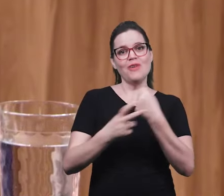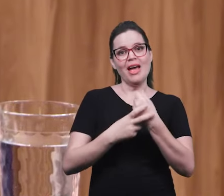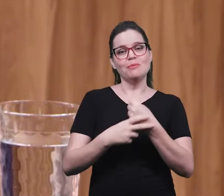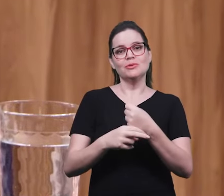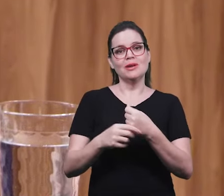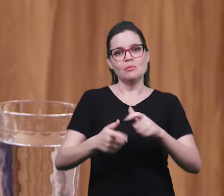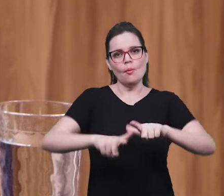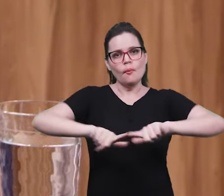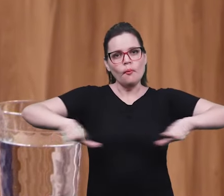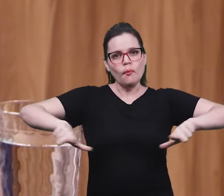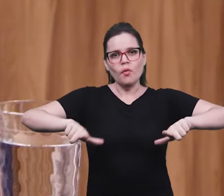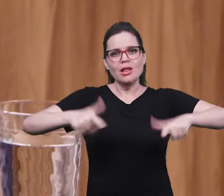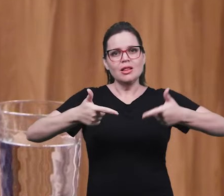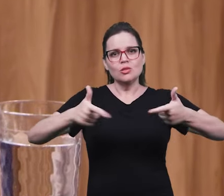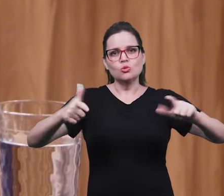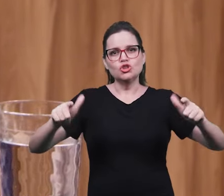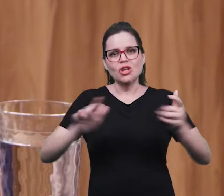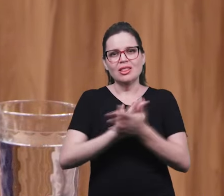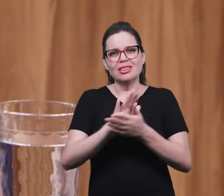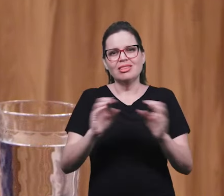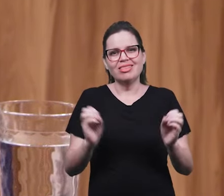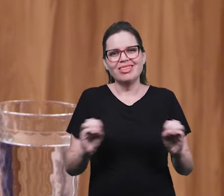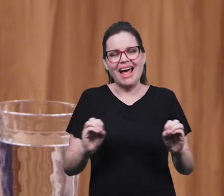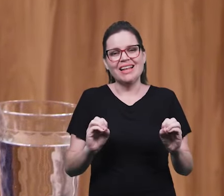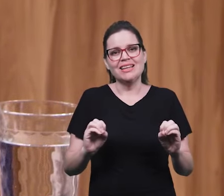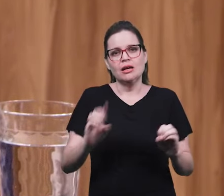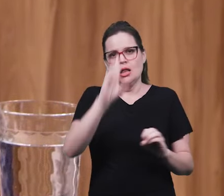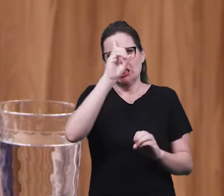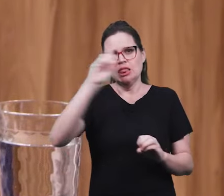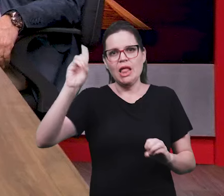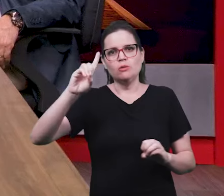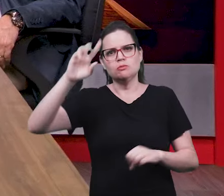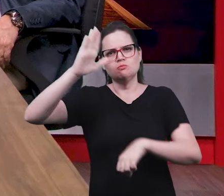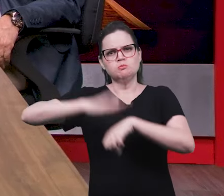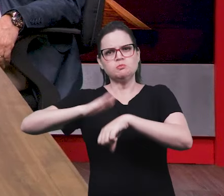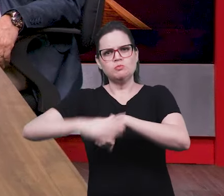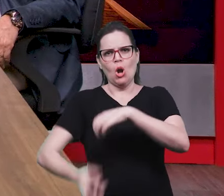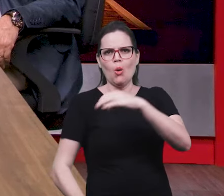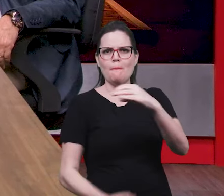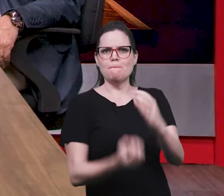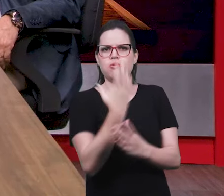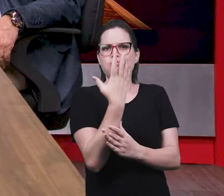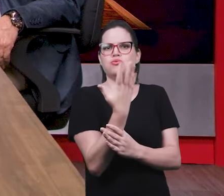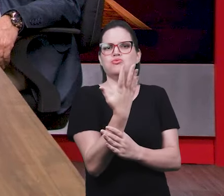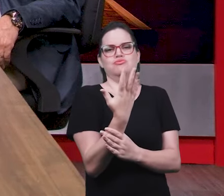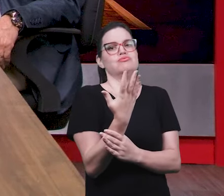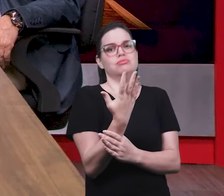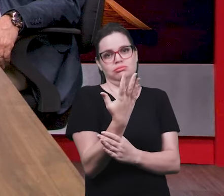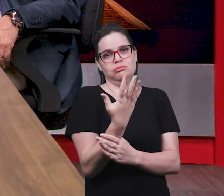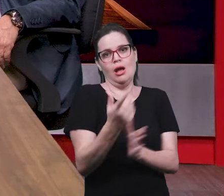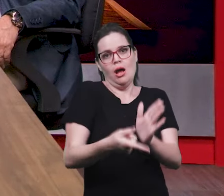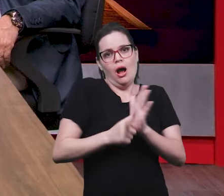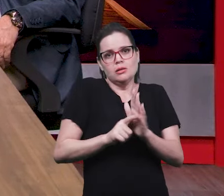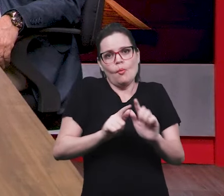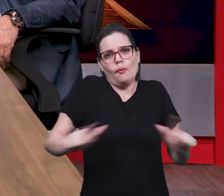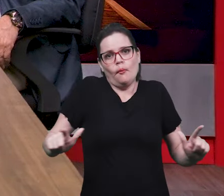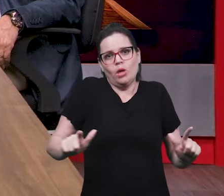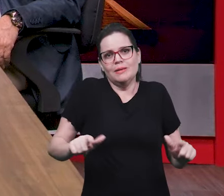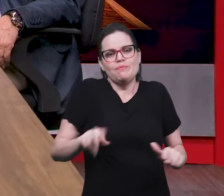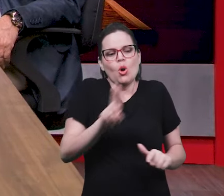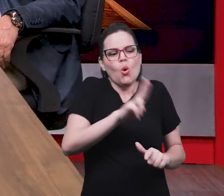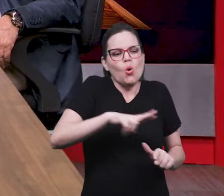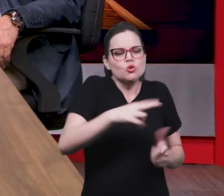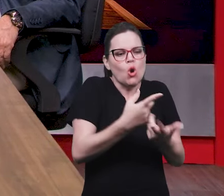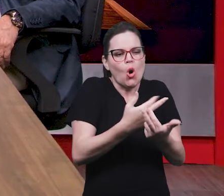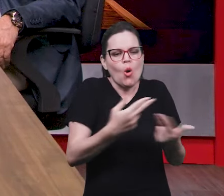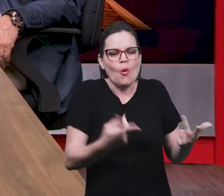um parâmetro anterior para criar. Ele criou segundo aquilo que estava dentro do logos, né, do verbo, para criar. Então, o que é